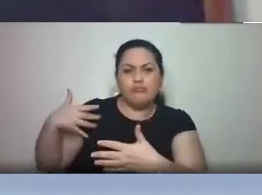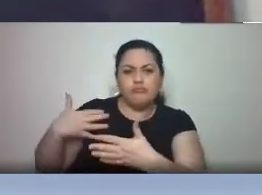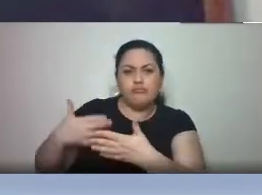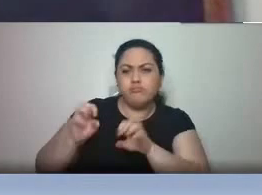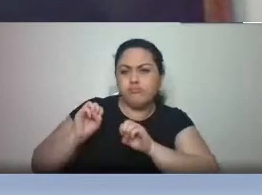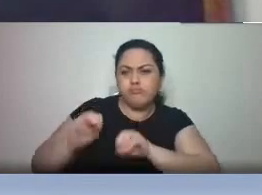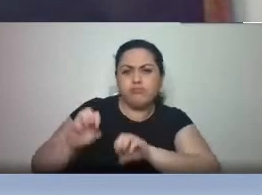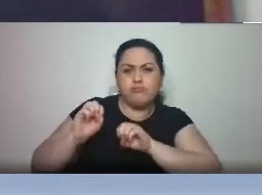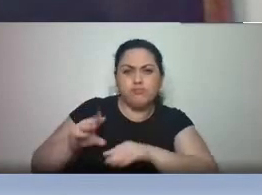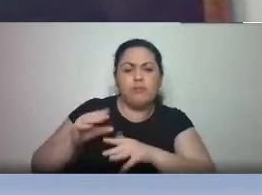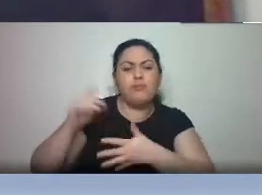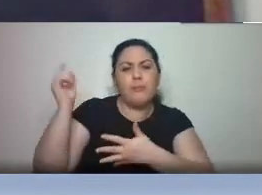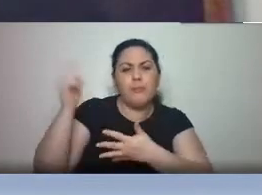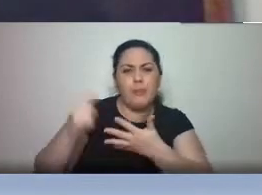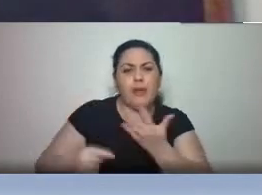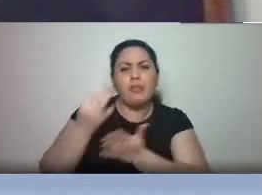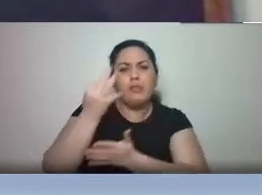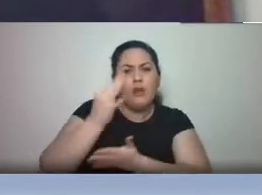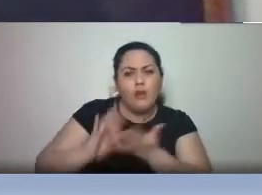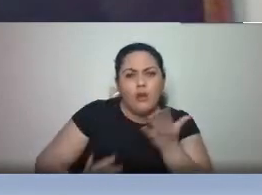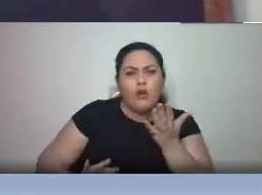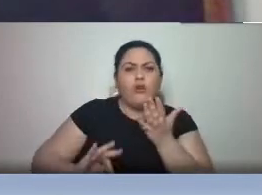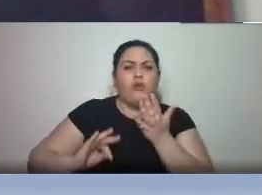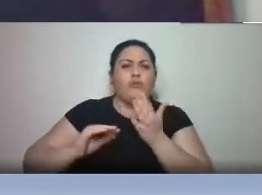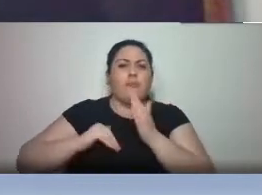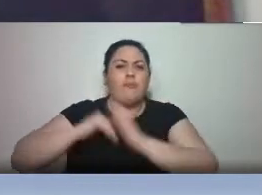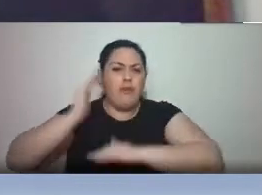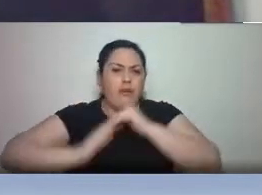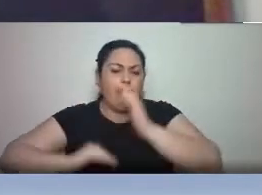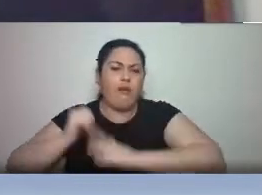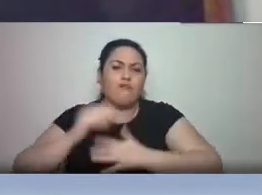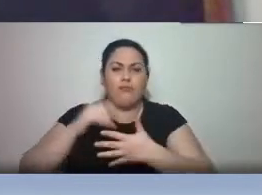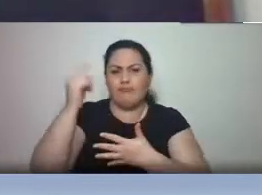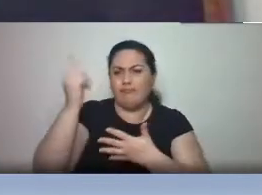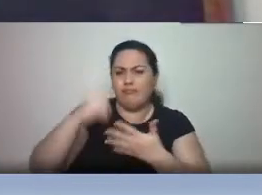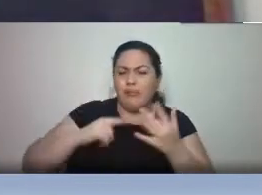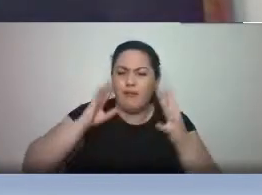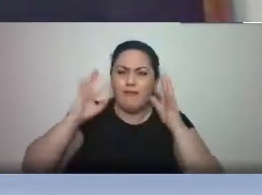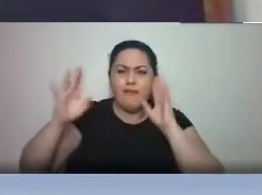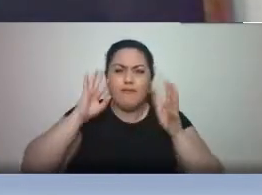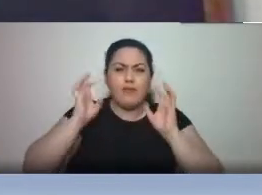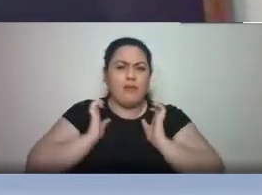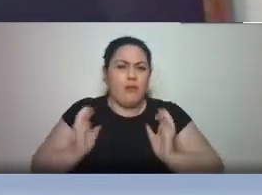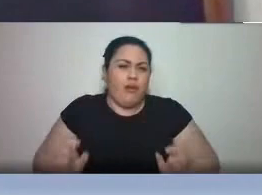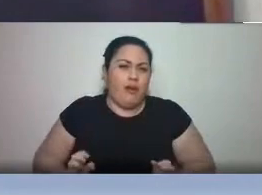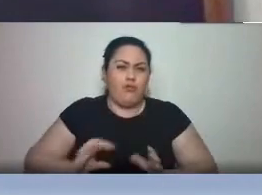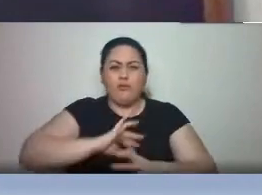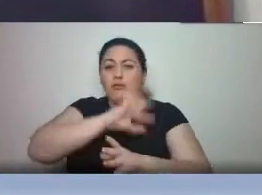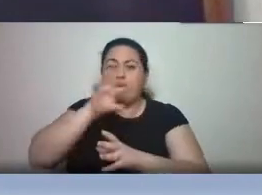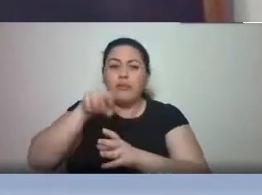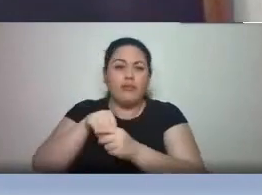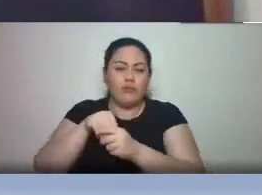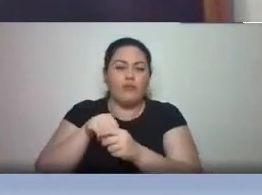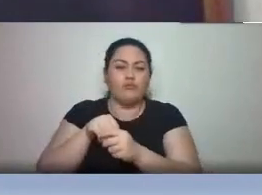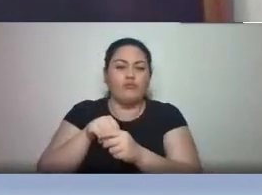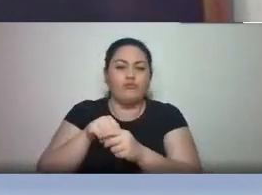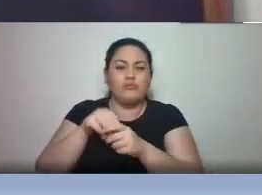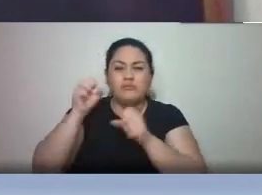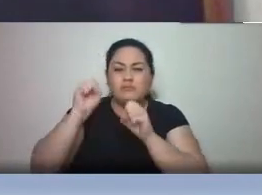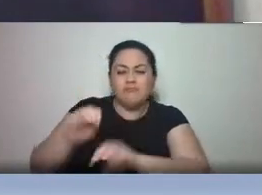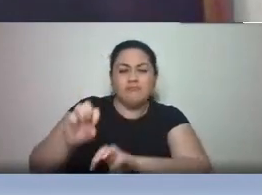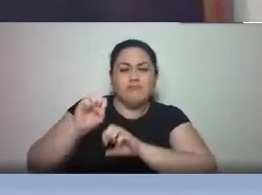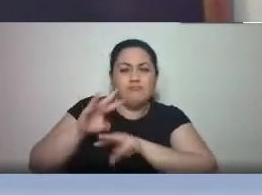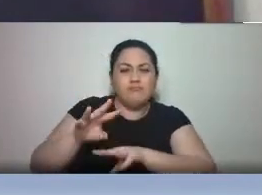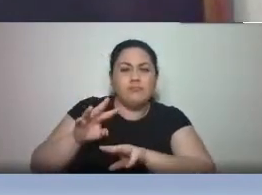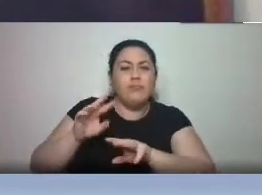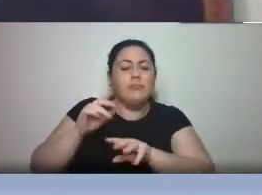de ensinamentos teóricos e técnicos e de muitas reflexões éticas sobre o compromisso social da